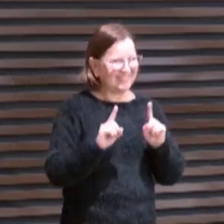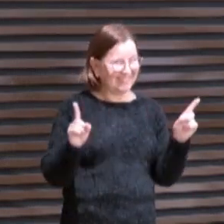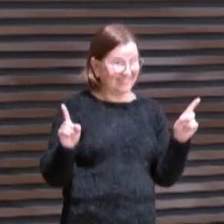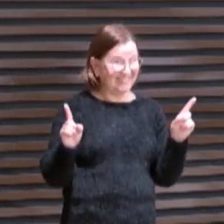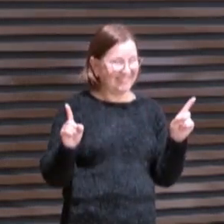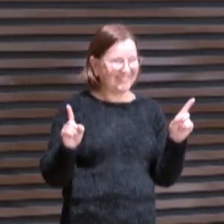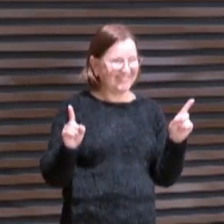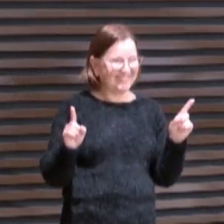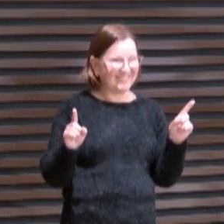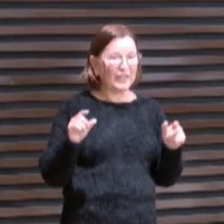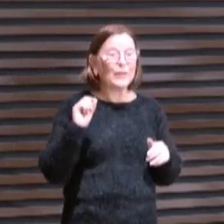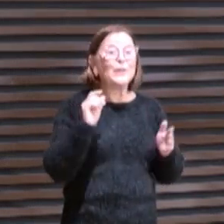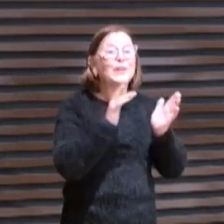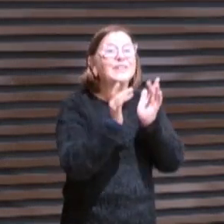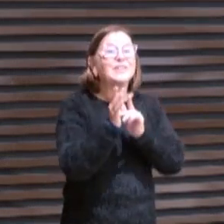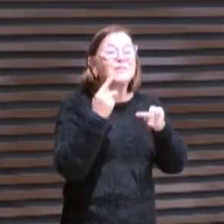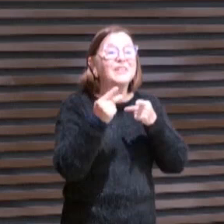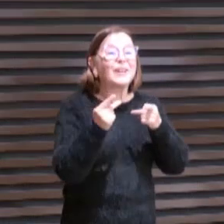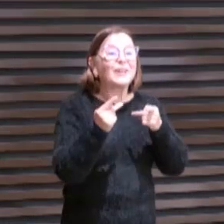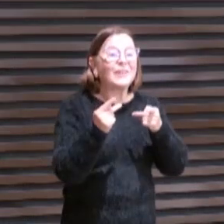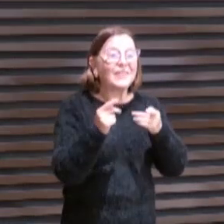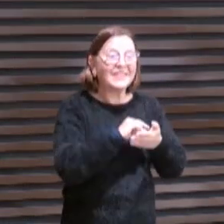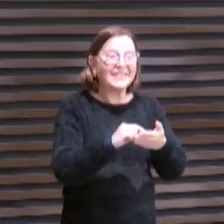Veja o que Jesus disse no verso 43.